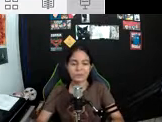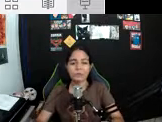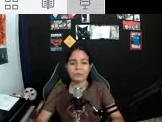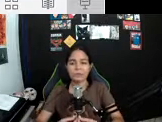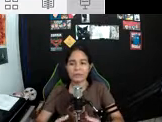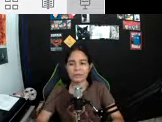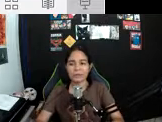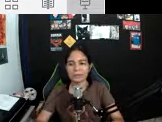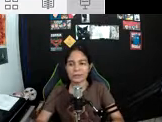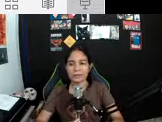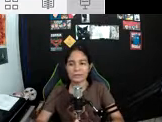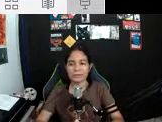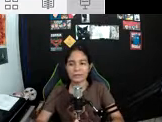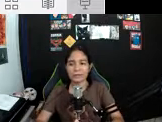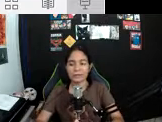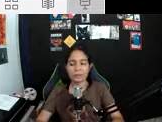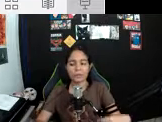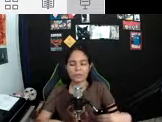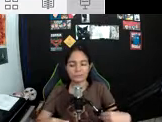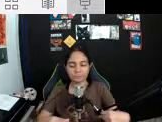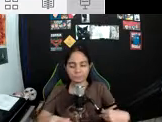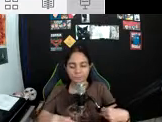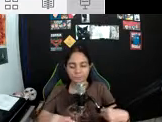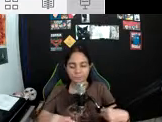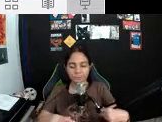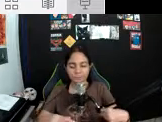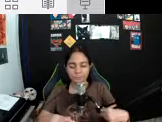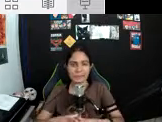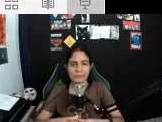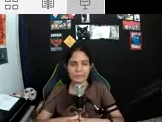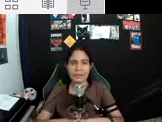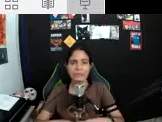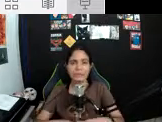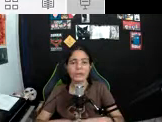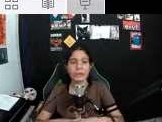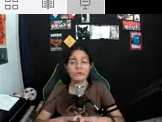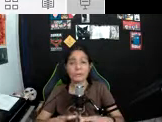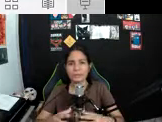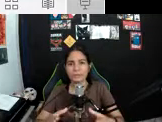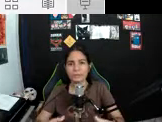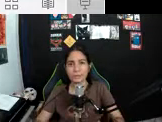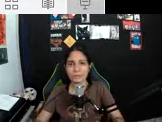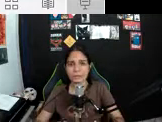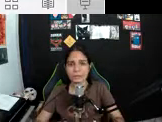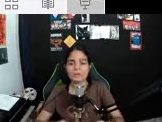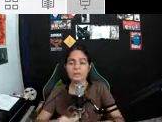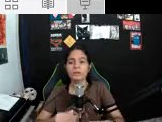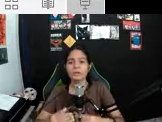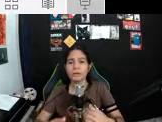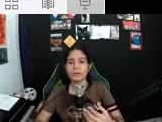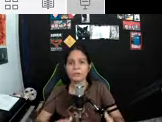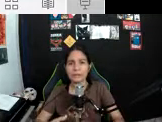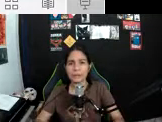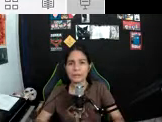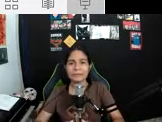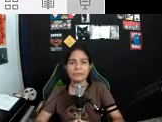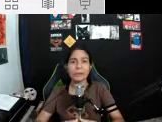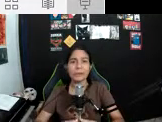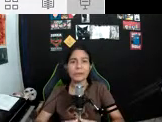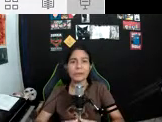gente já discutiu isso, né, em aulas anteriores, nas primeiras aulas, sobre a questão da eutanásia, onde em